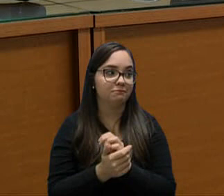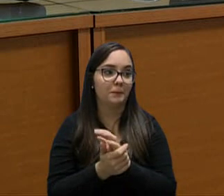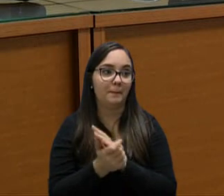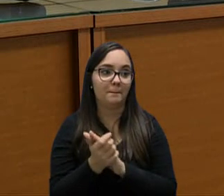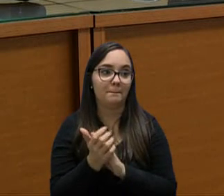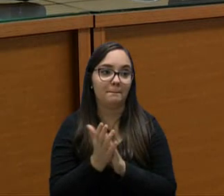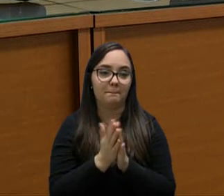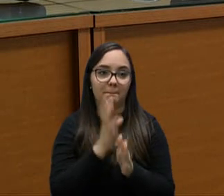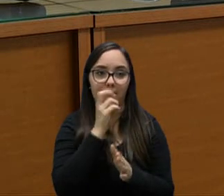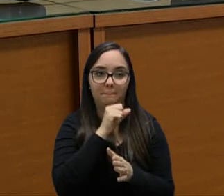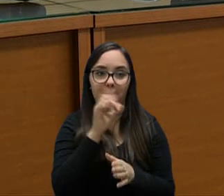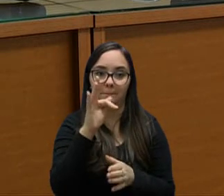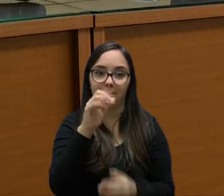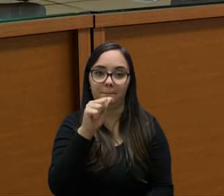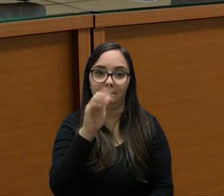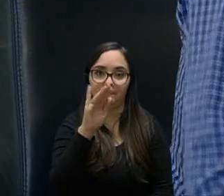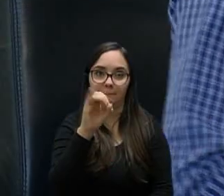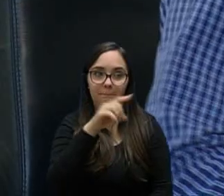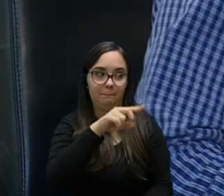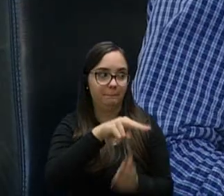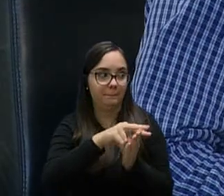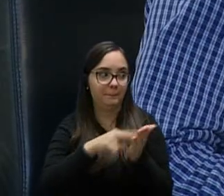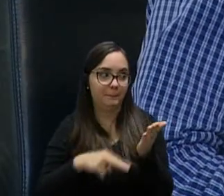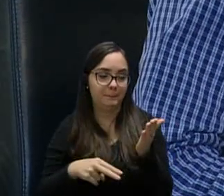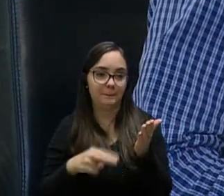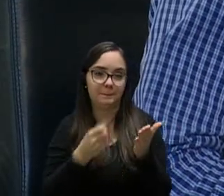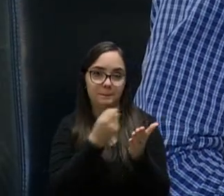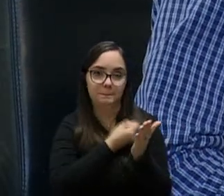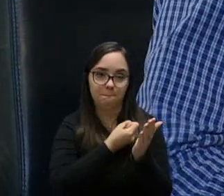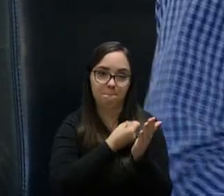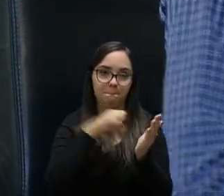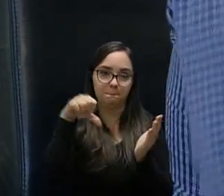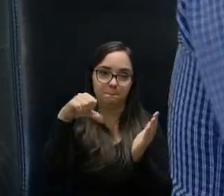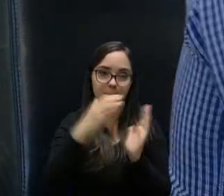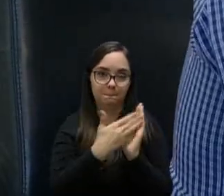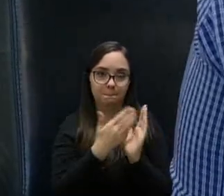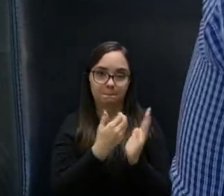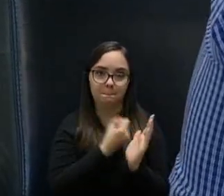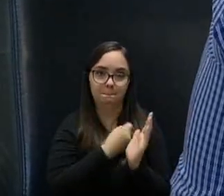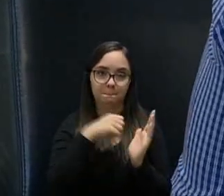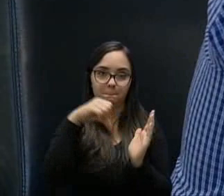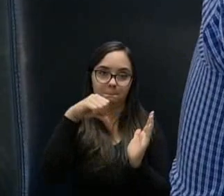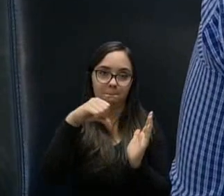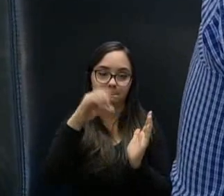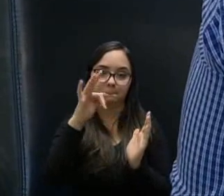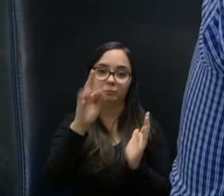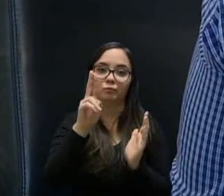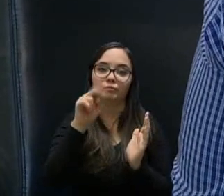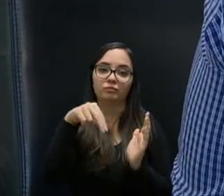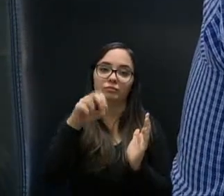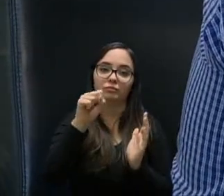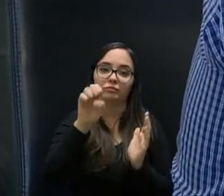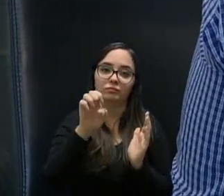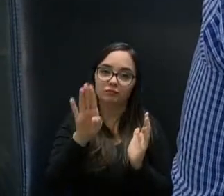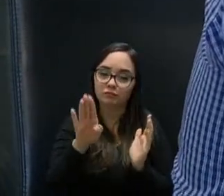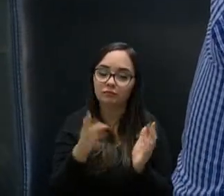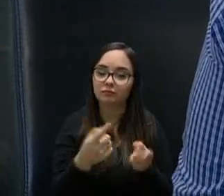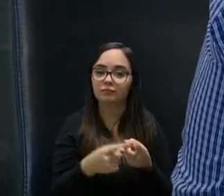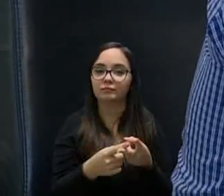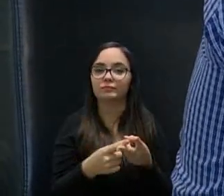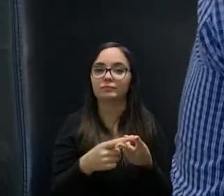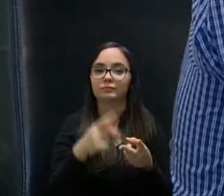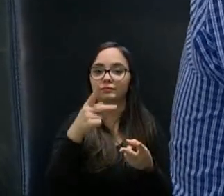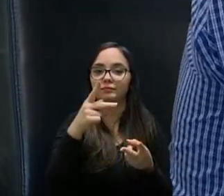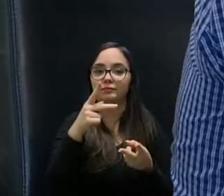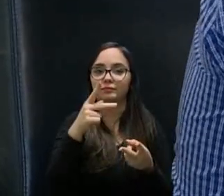é o secretário fábio fez aqui a leitura na página 9 sobre a funserv e etc saúde